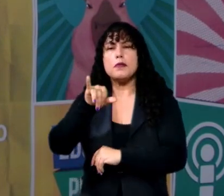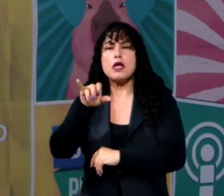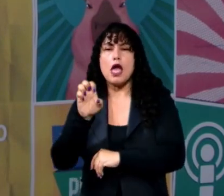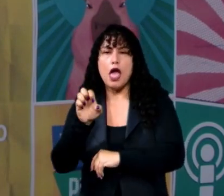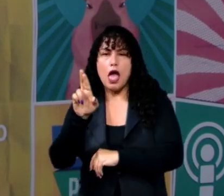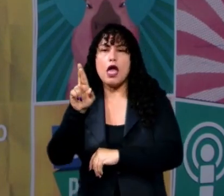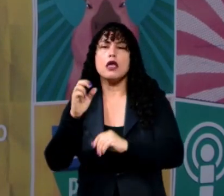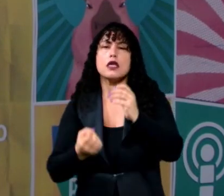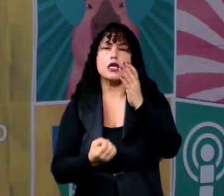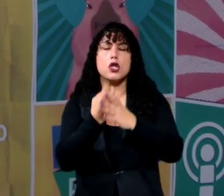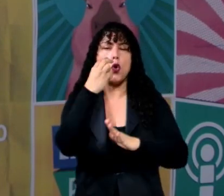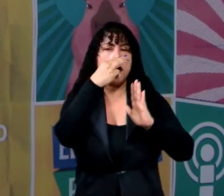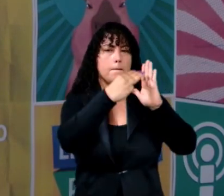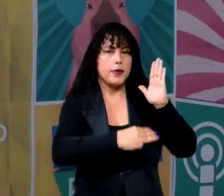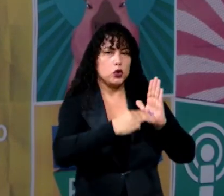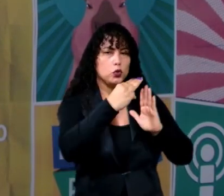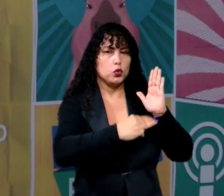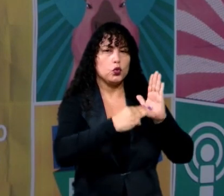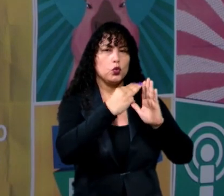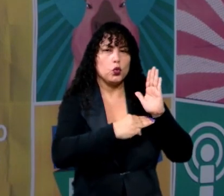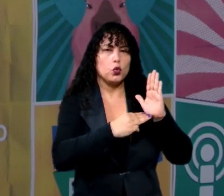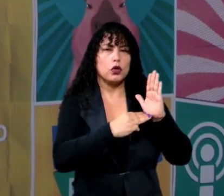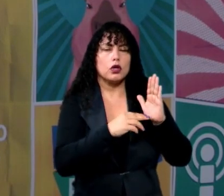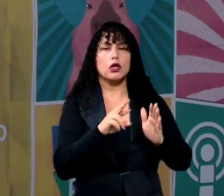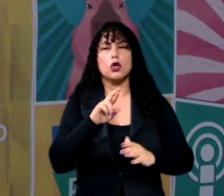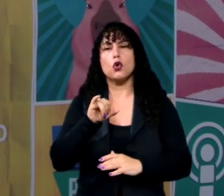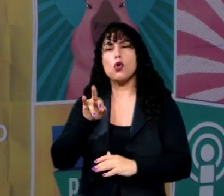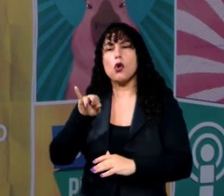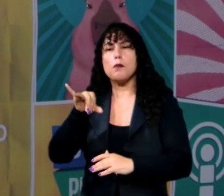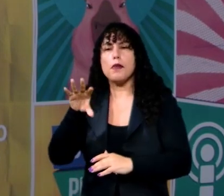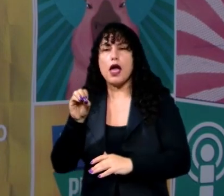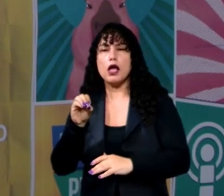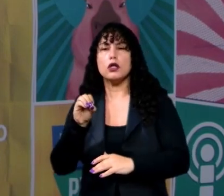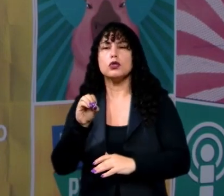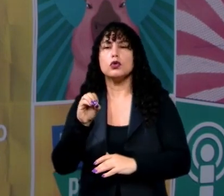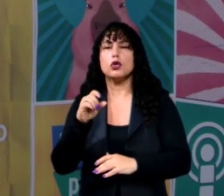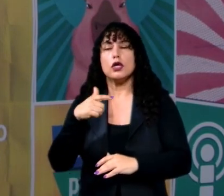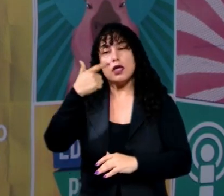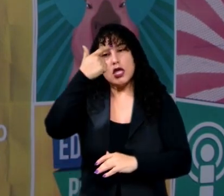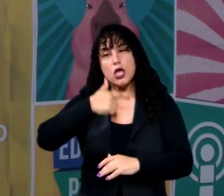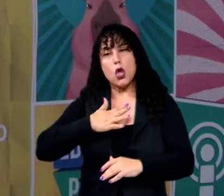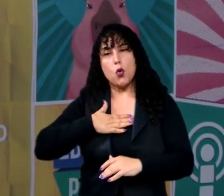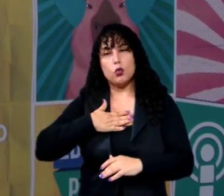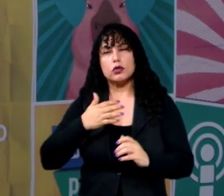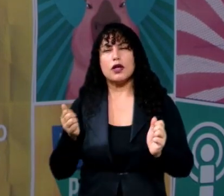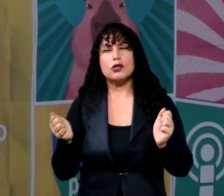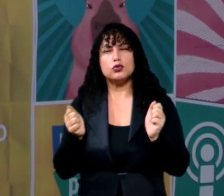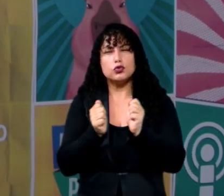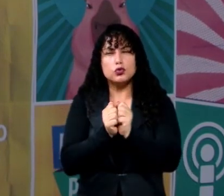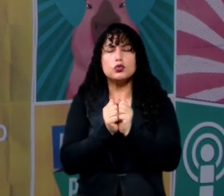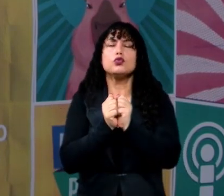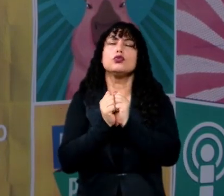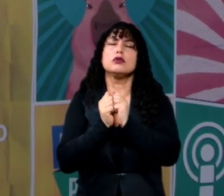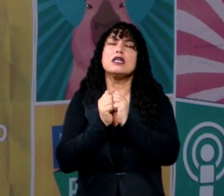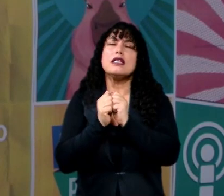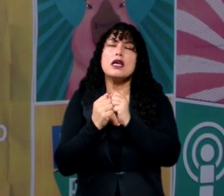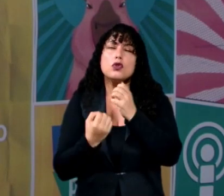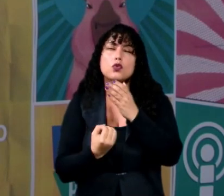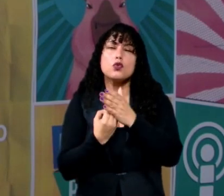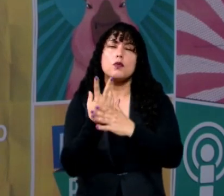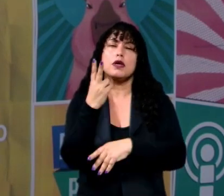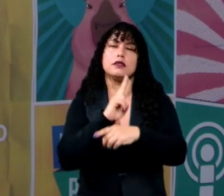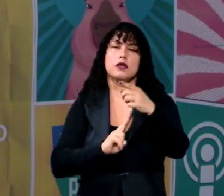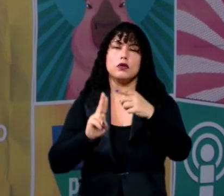essa metodologia, com quem Roberto Creme e eu tivemos a alegria de estar desde o início na fundação da